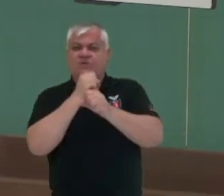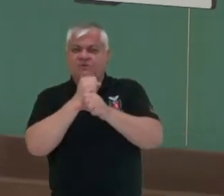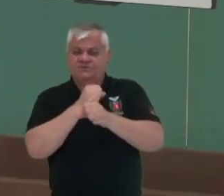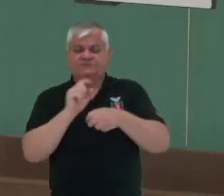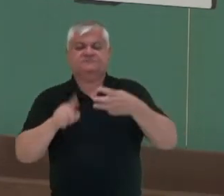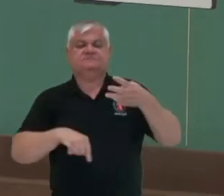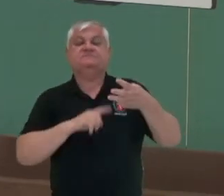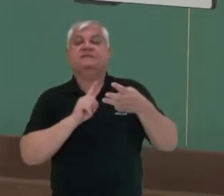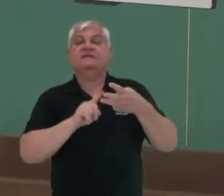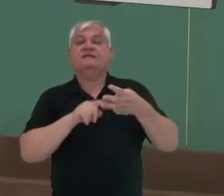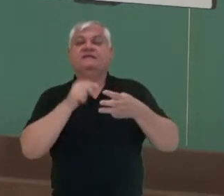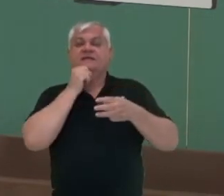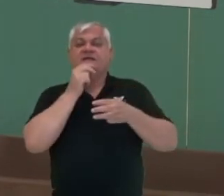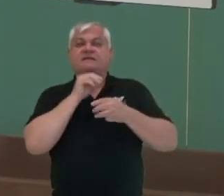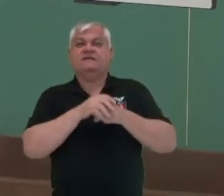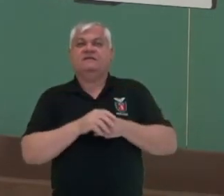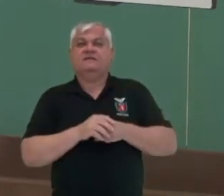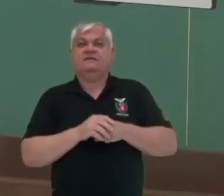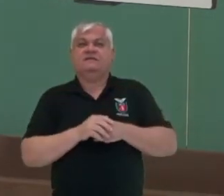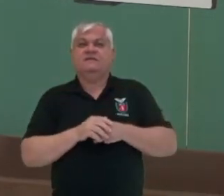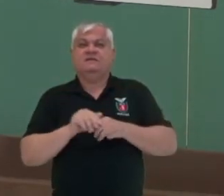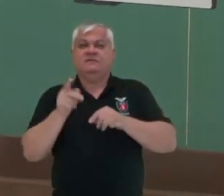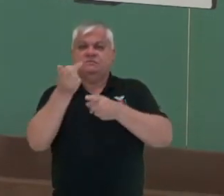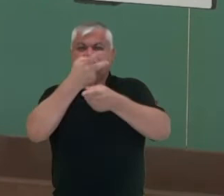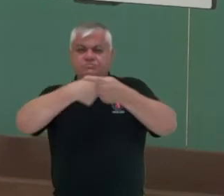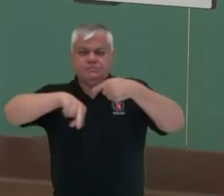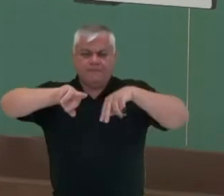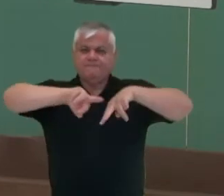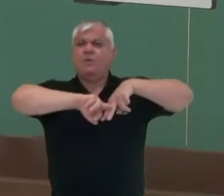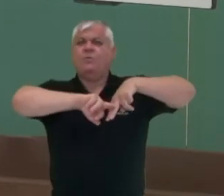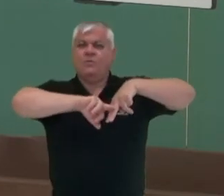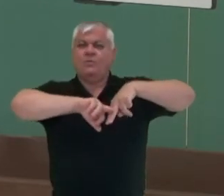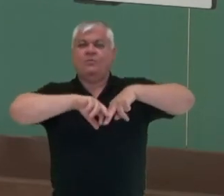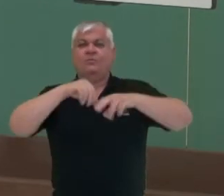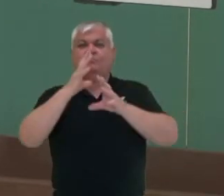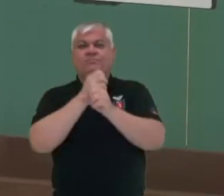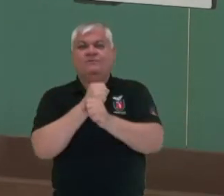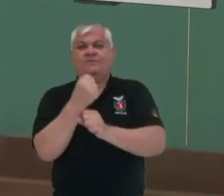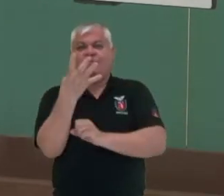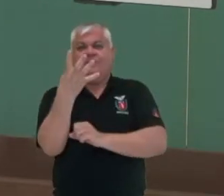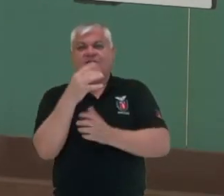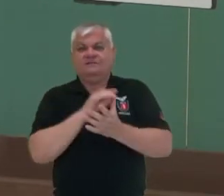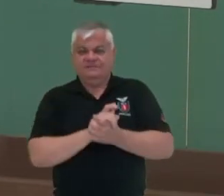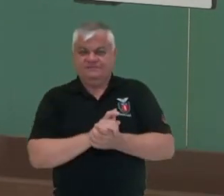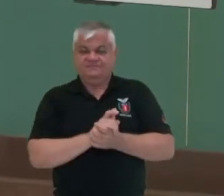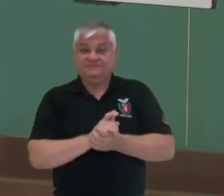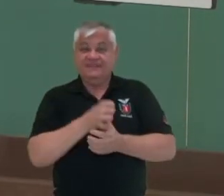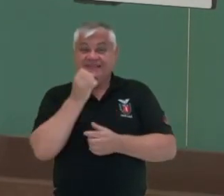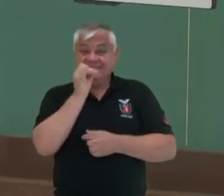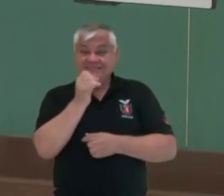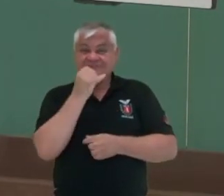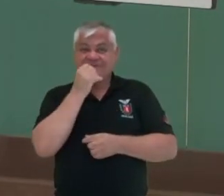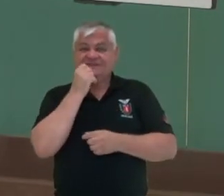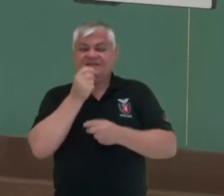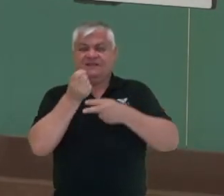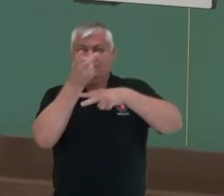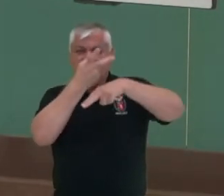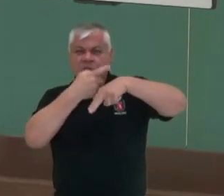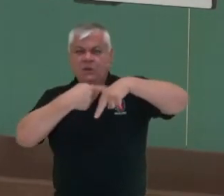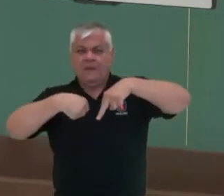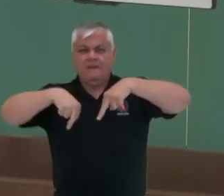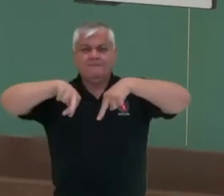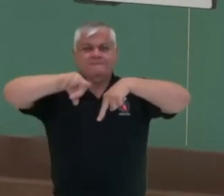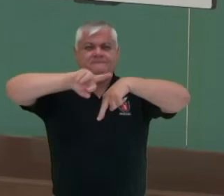um chute giratório no protetor de tórax, eu consigo 4 pontos. E se eu conseguir um chute giratório na